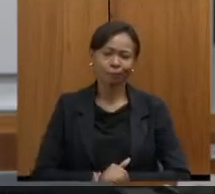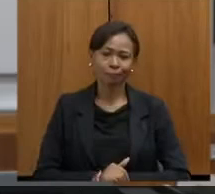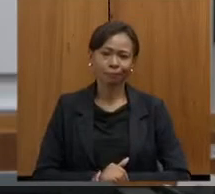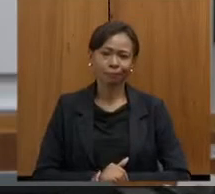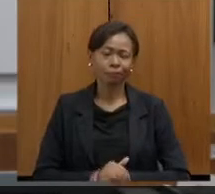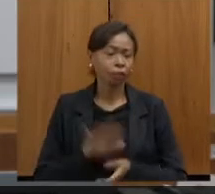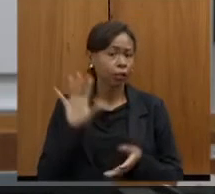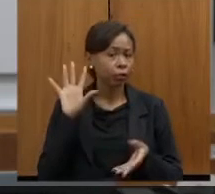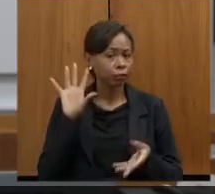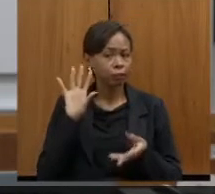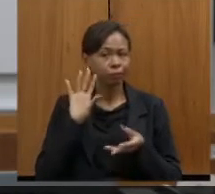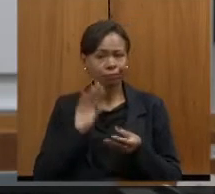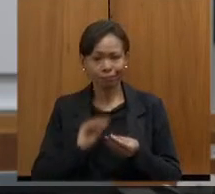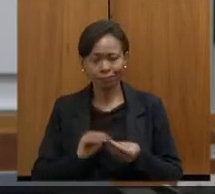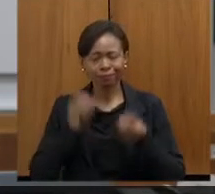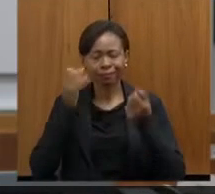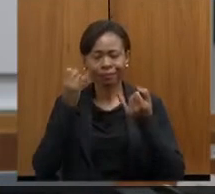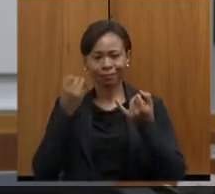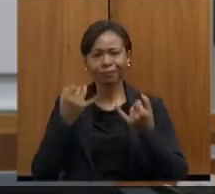eu acho que é isso.